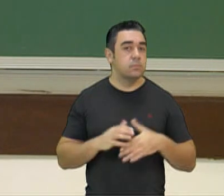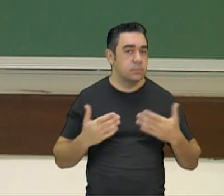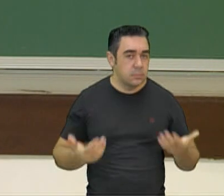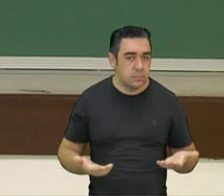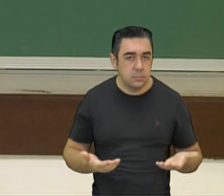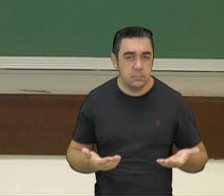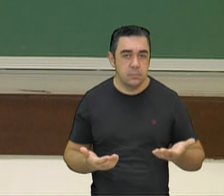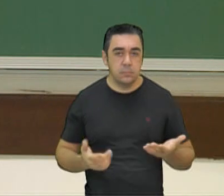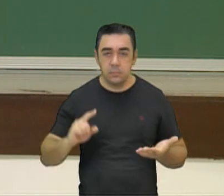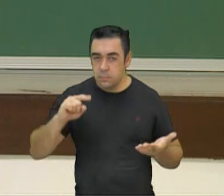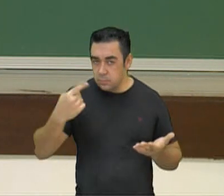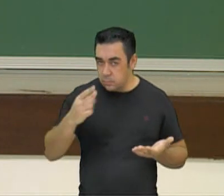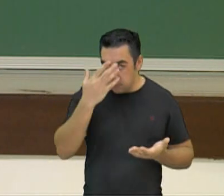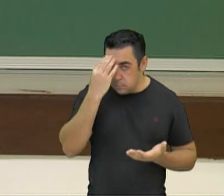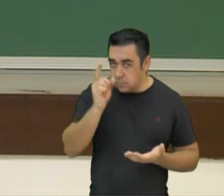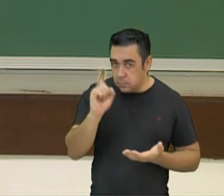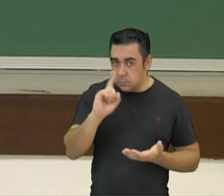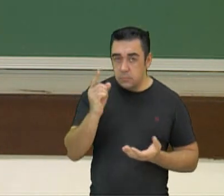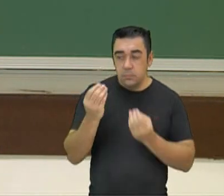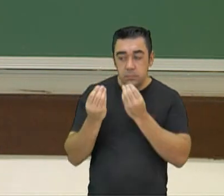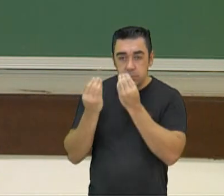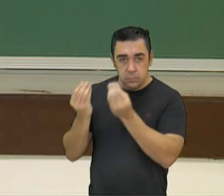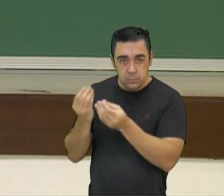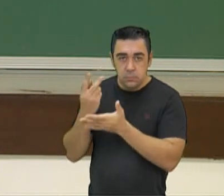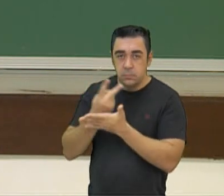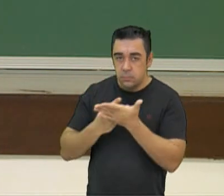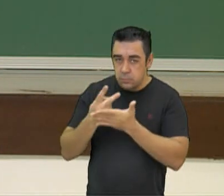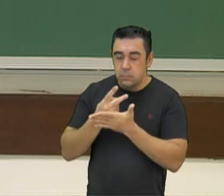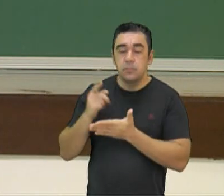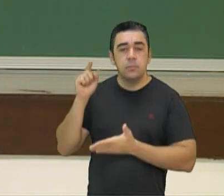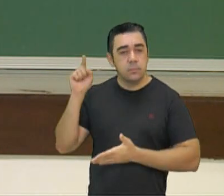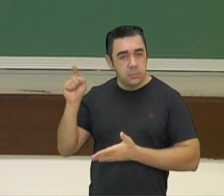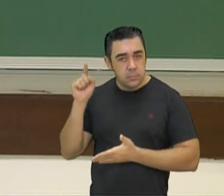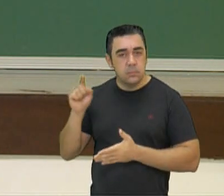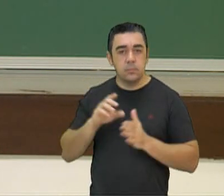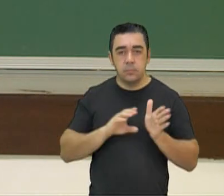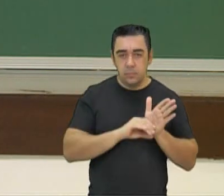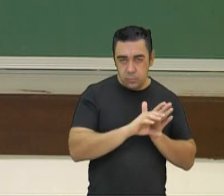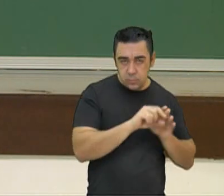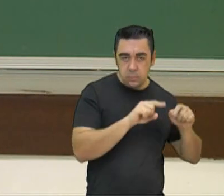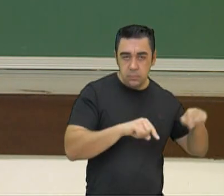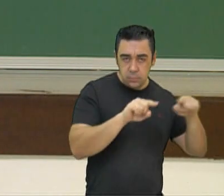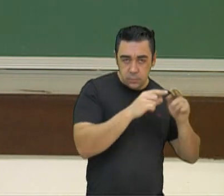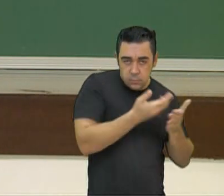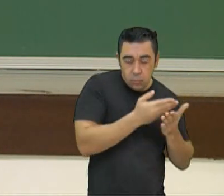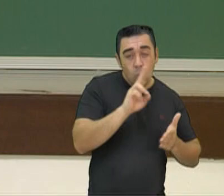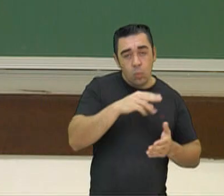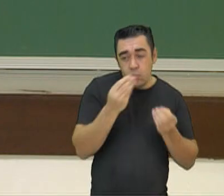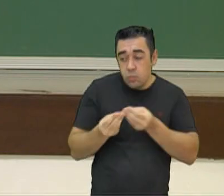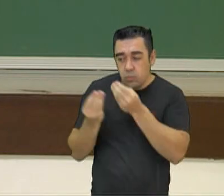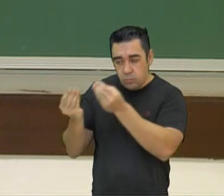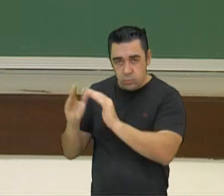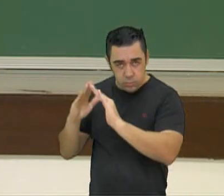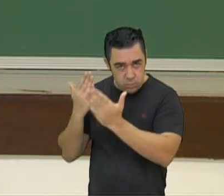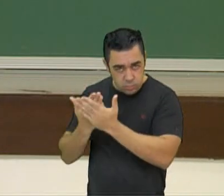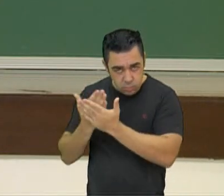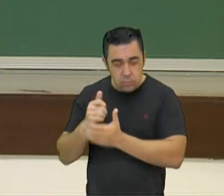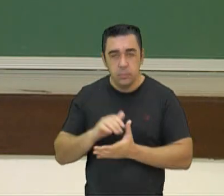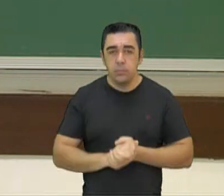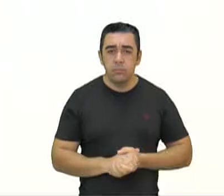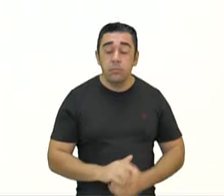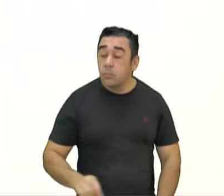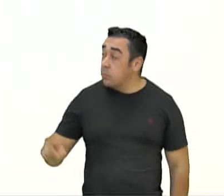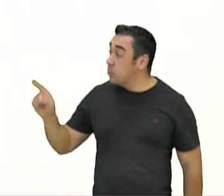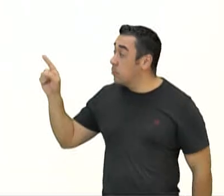Bom, depois não esquece de entregar o seu desenho no mural lá do Class 1 ou entregar na escola. Temos aqui a